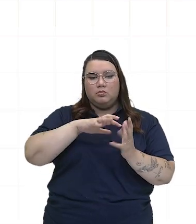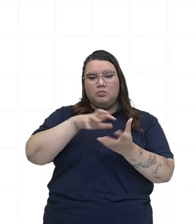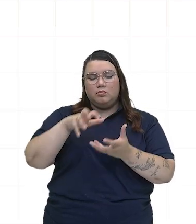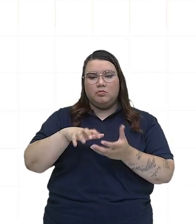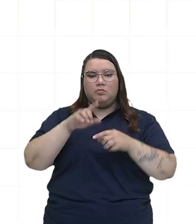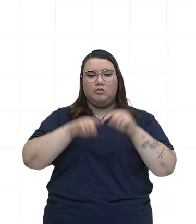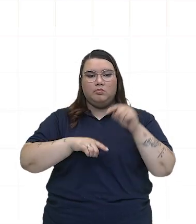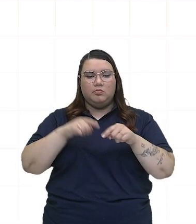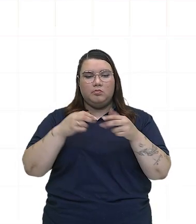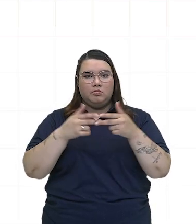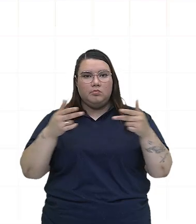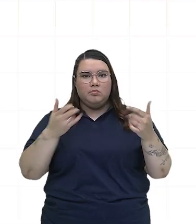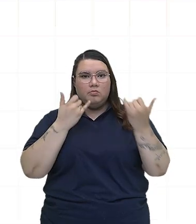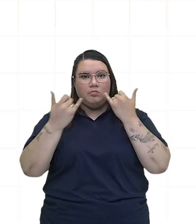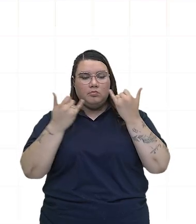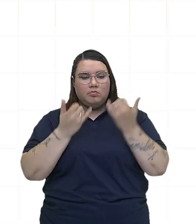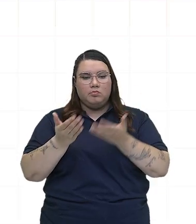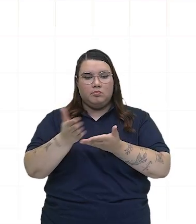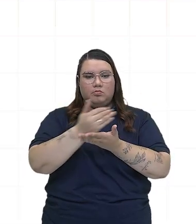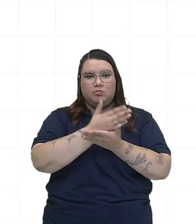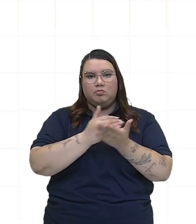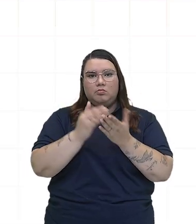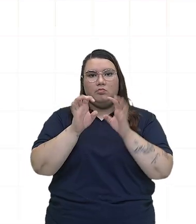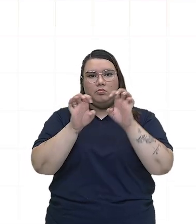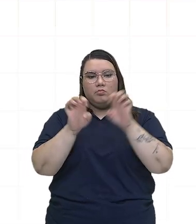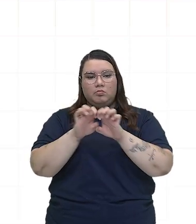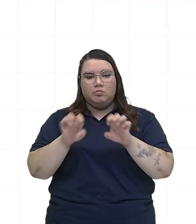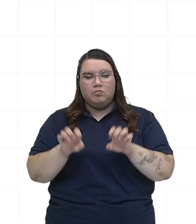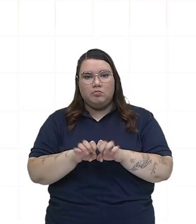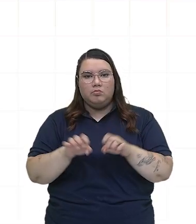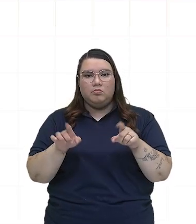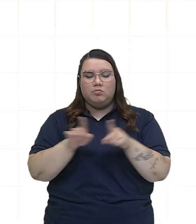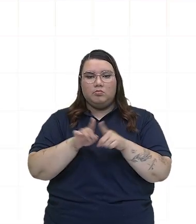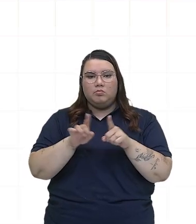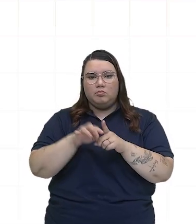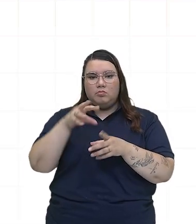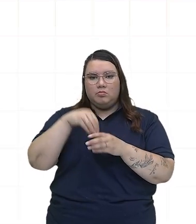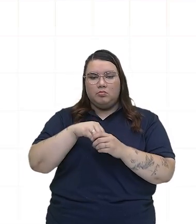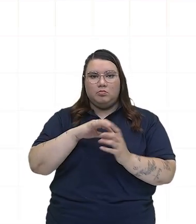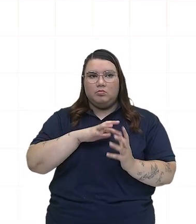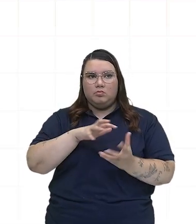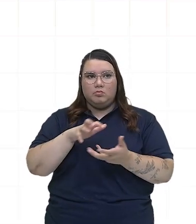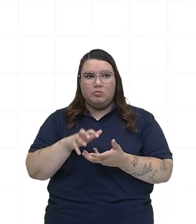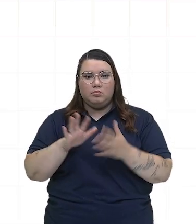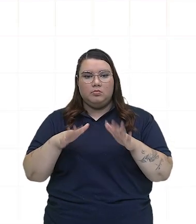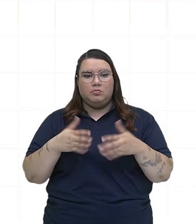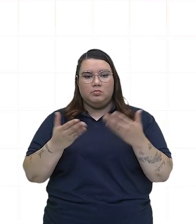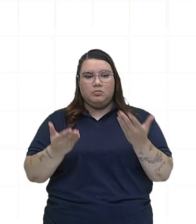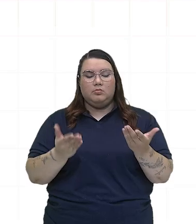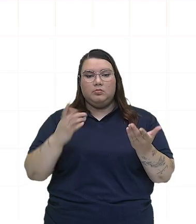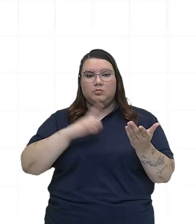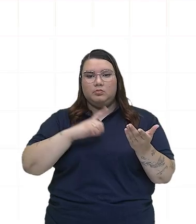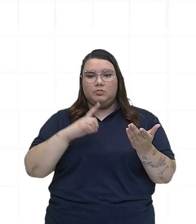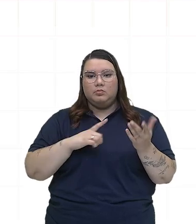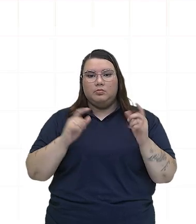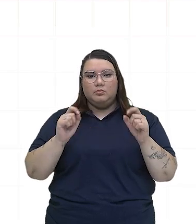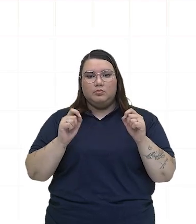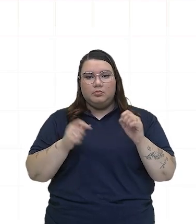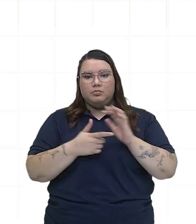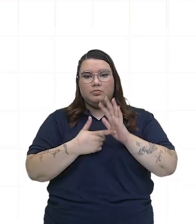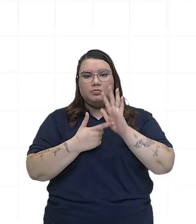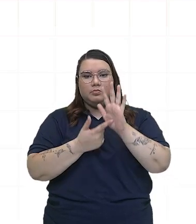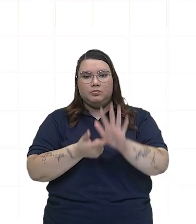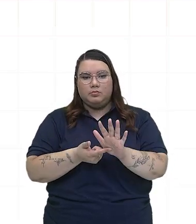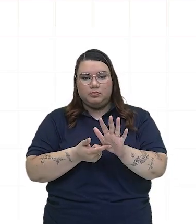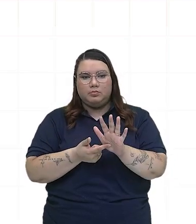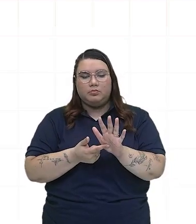terrestre e obter dados sobre a estrutura e a composição do interior da Terra. Então, nós temos aí onde está